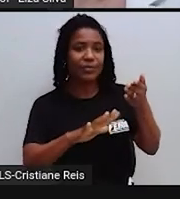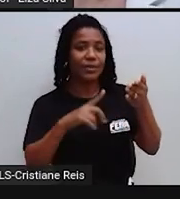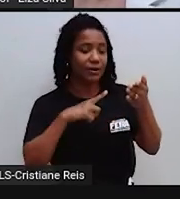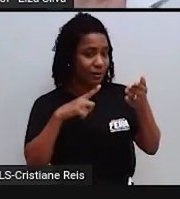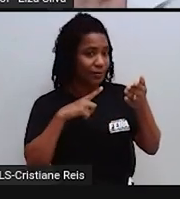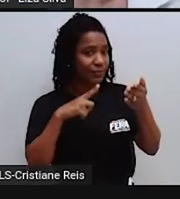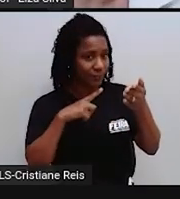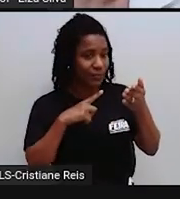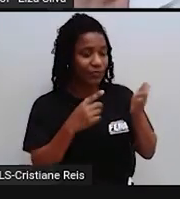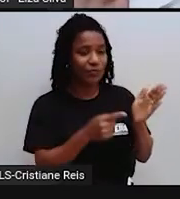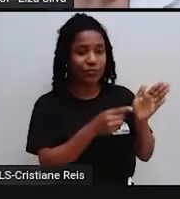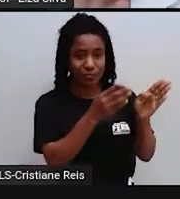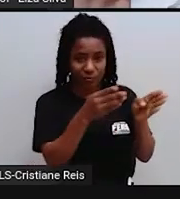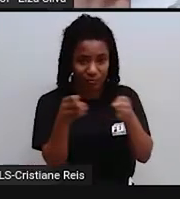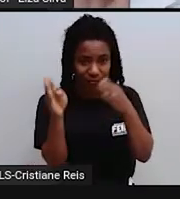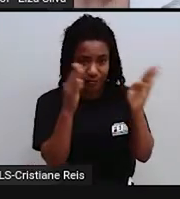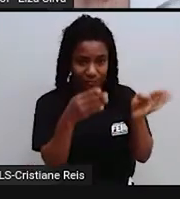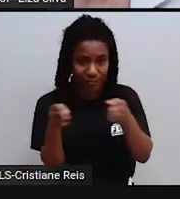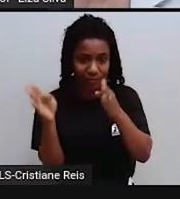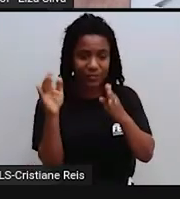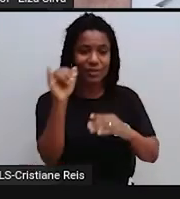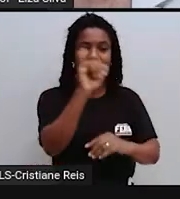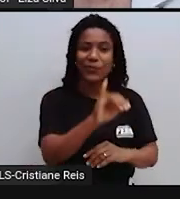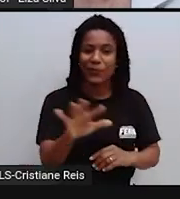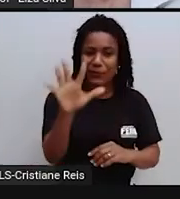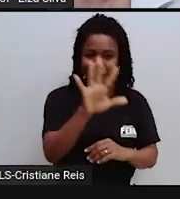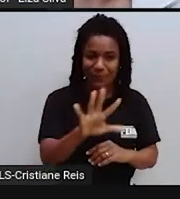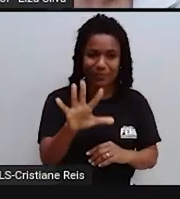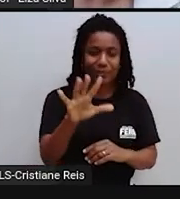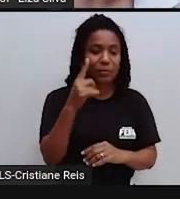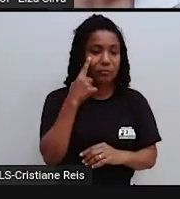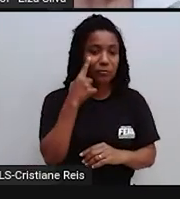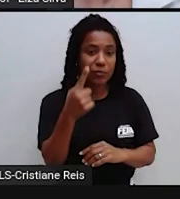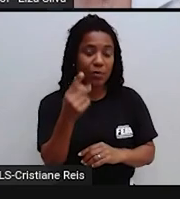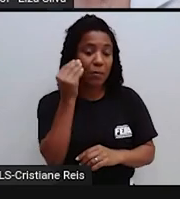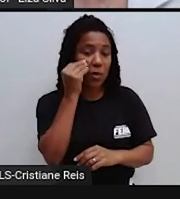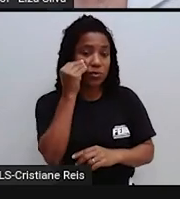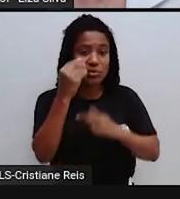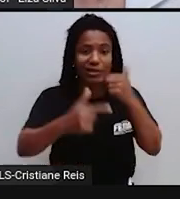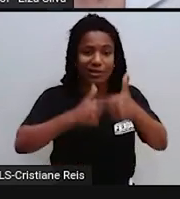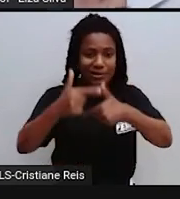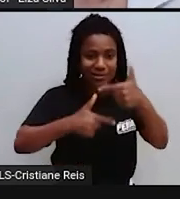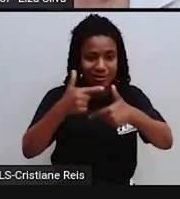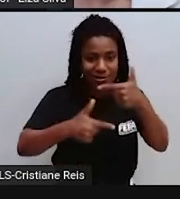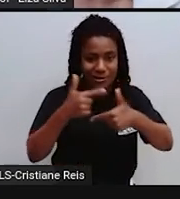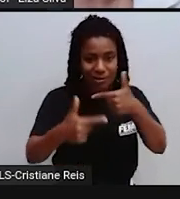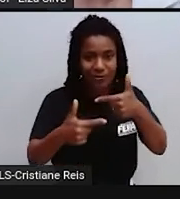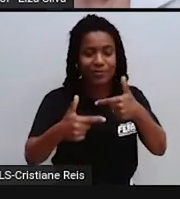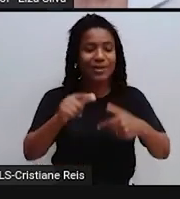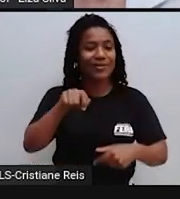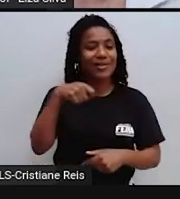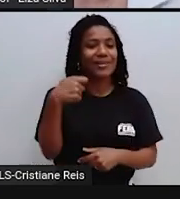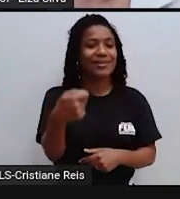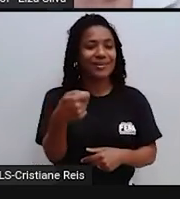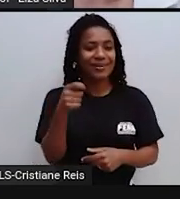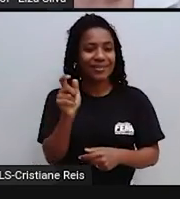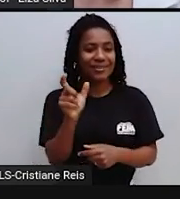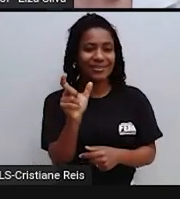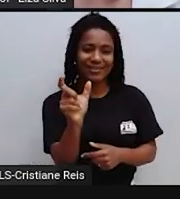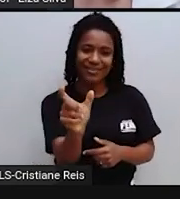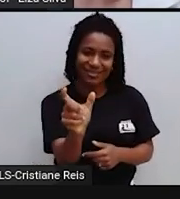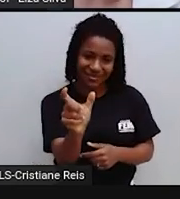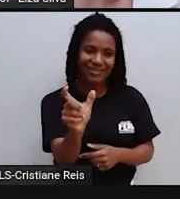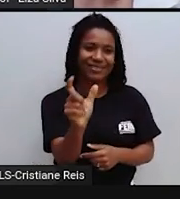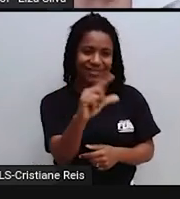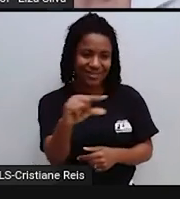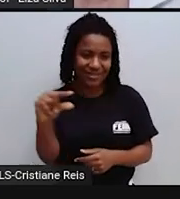Eu vou apresentar para vocês algumas imagens que expressam ações para que a gente possa descrever o que cada personagem